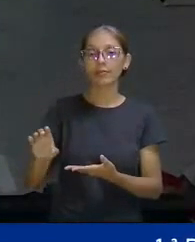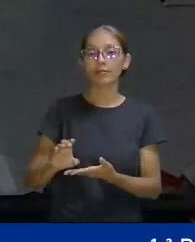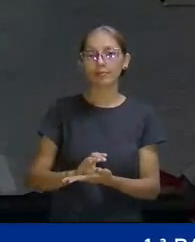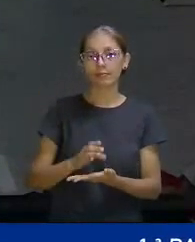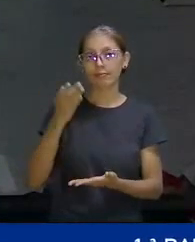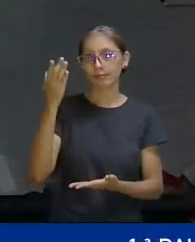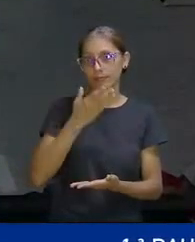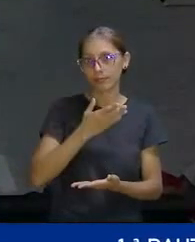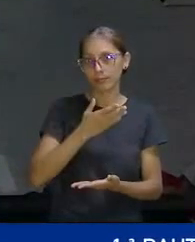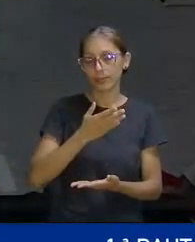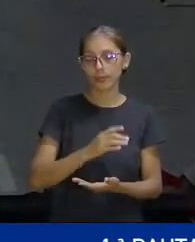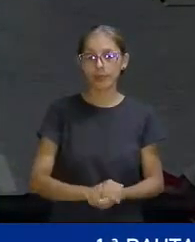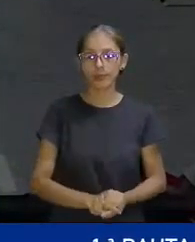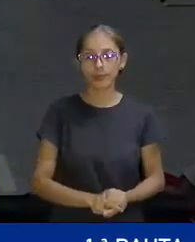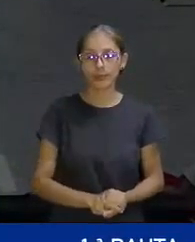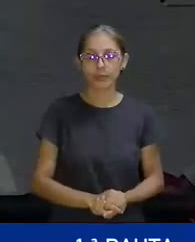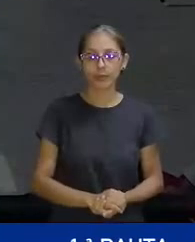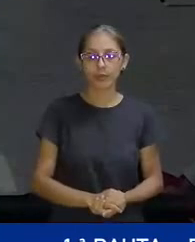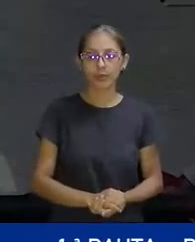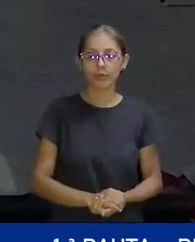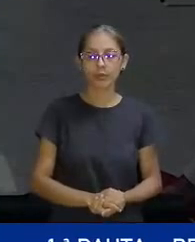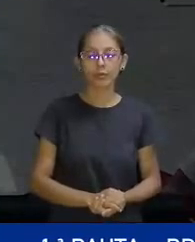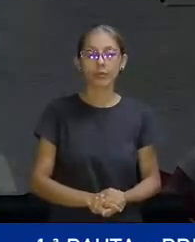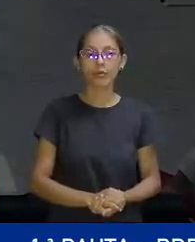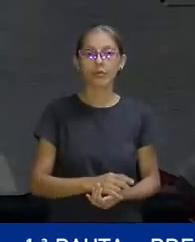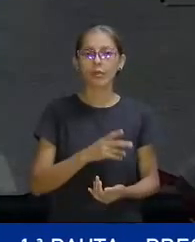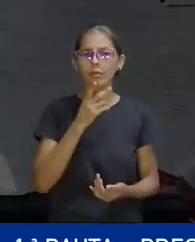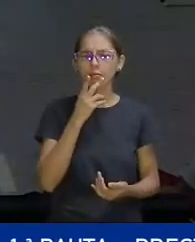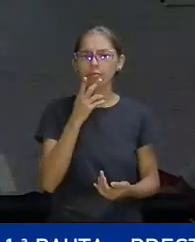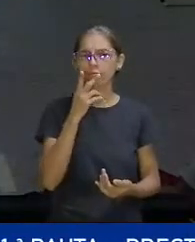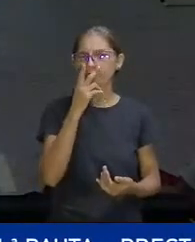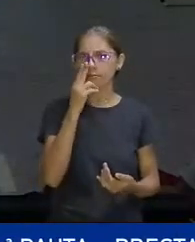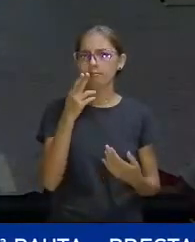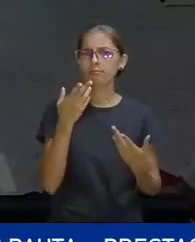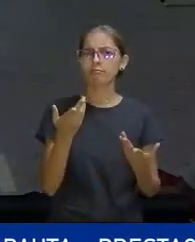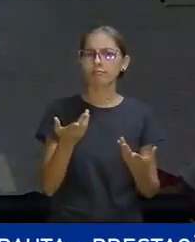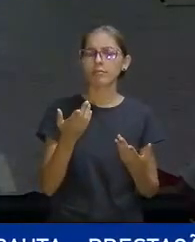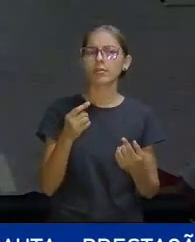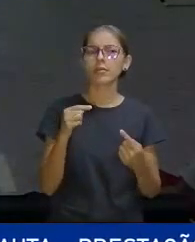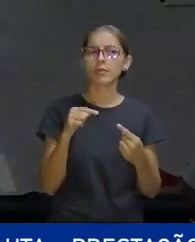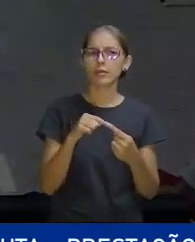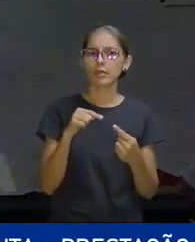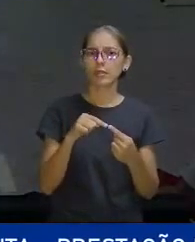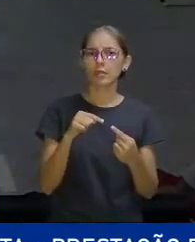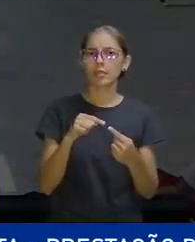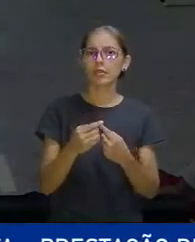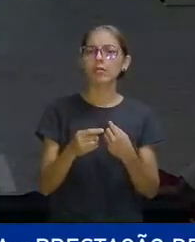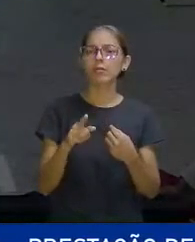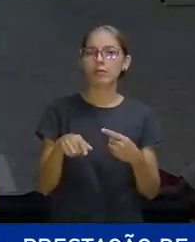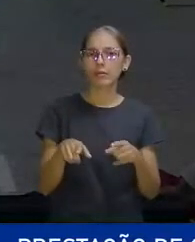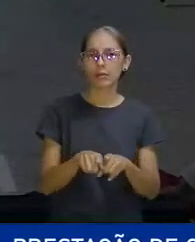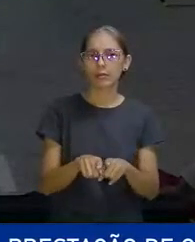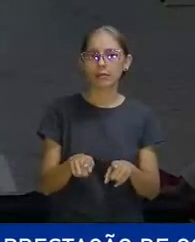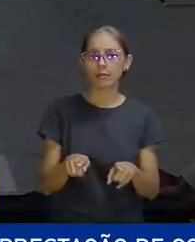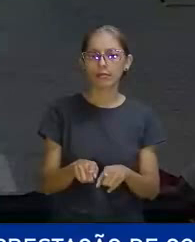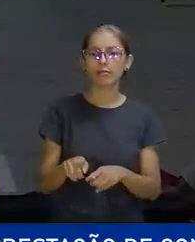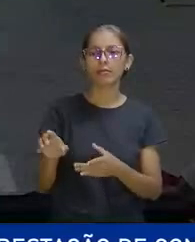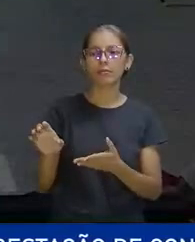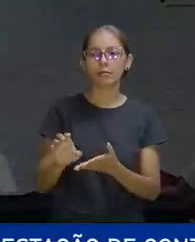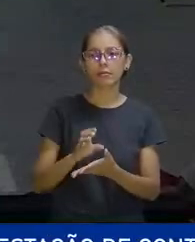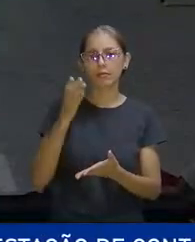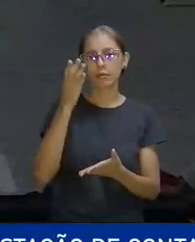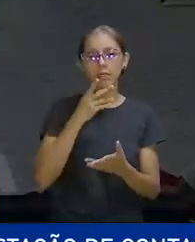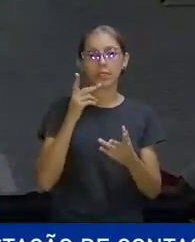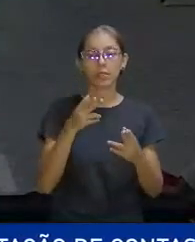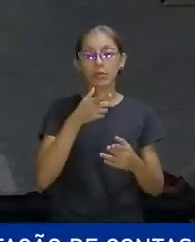situação anterior, tão somente em relação ao objeto da prestação de contas. Né? Aquele caso que julgamos ontem,